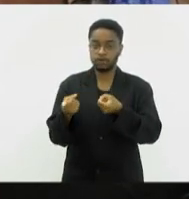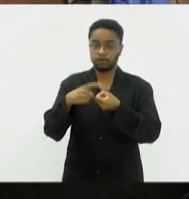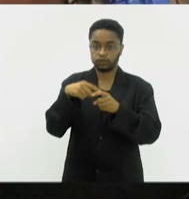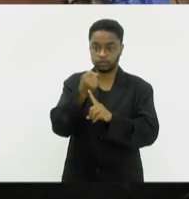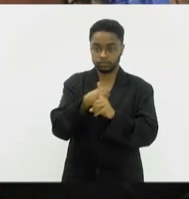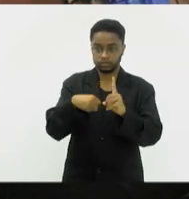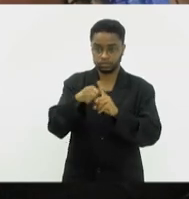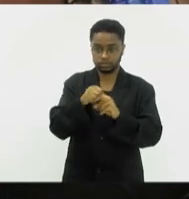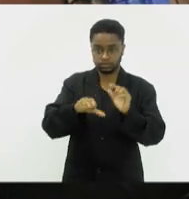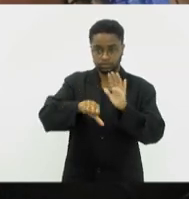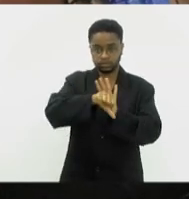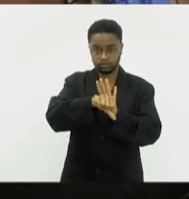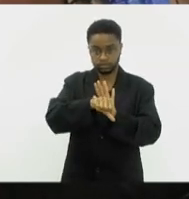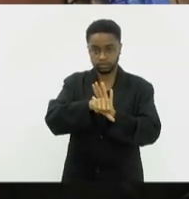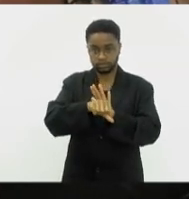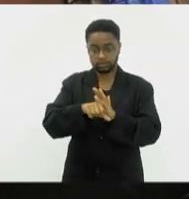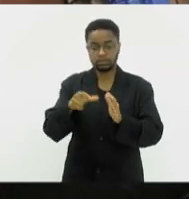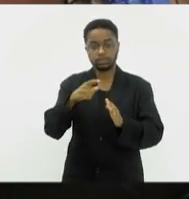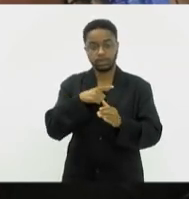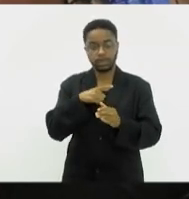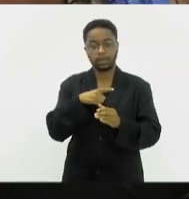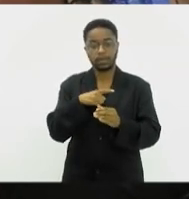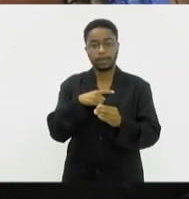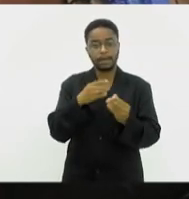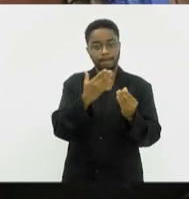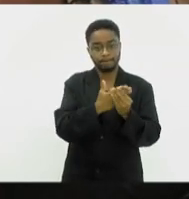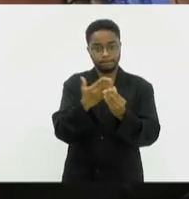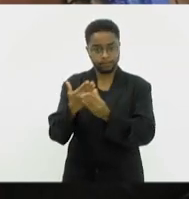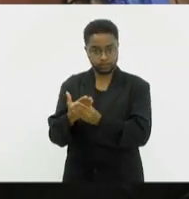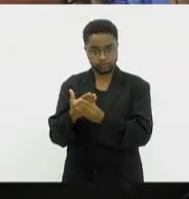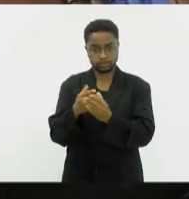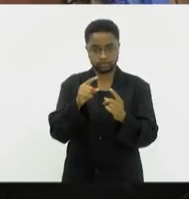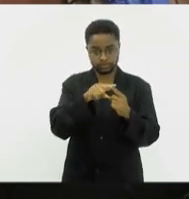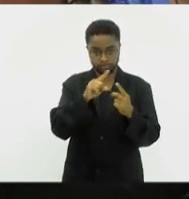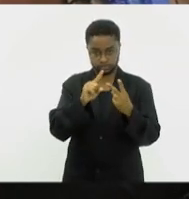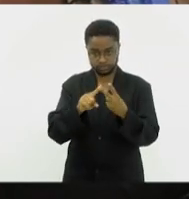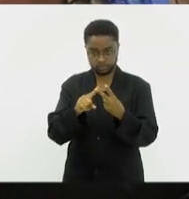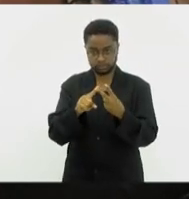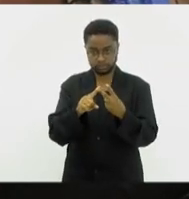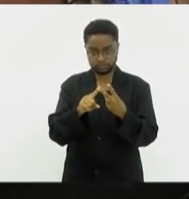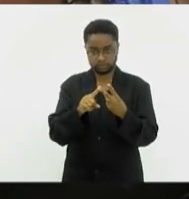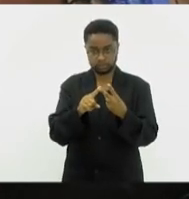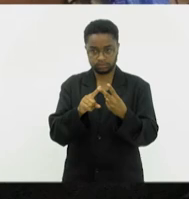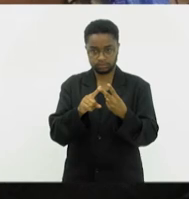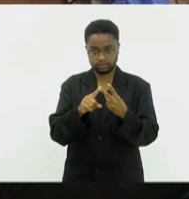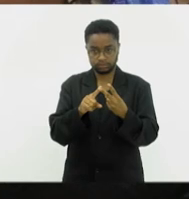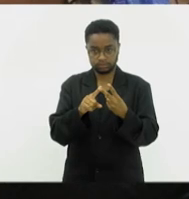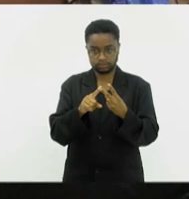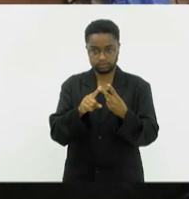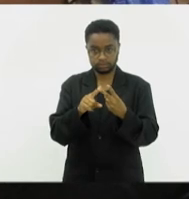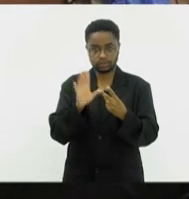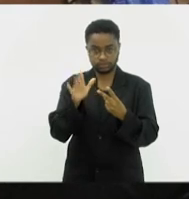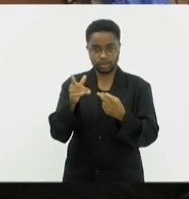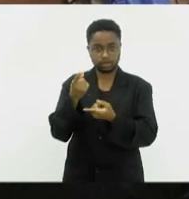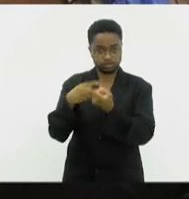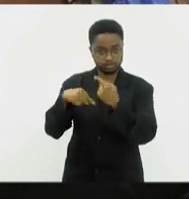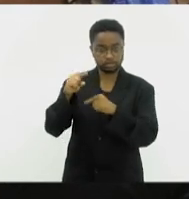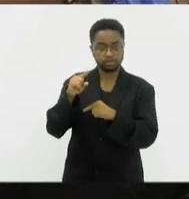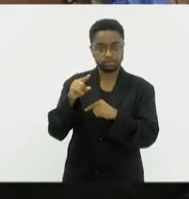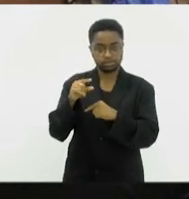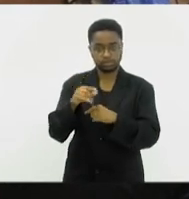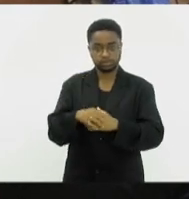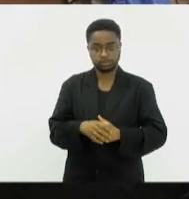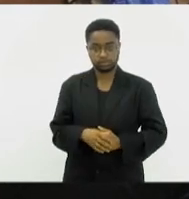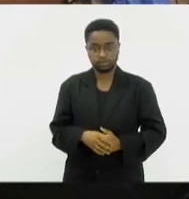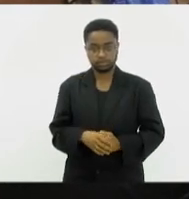os dois processos no qual, tanto do porte de arma quanto do tentativa de latrocínio, eles foram reabilitados. É só deixar essa não,